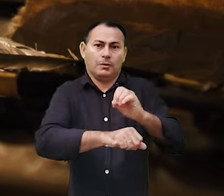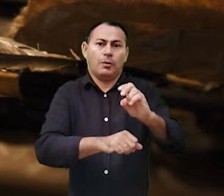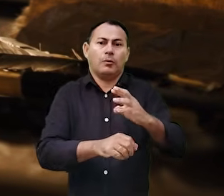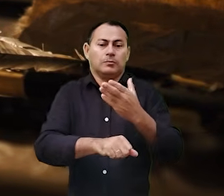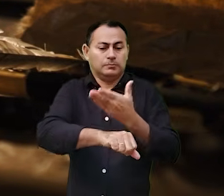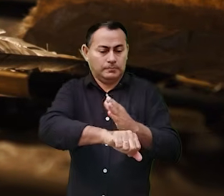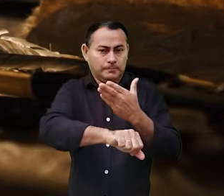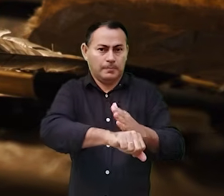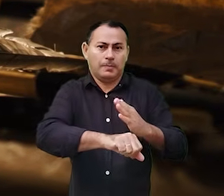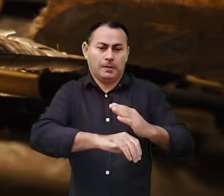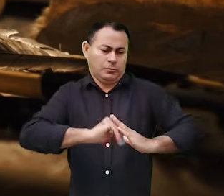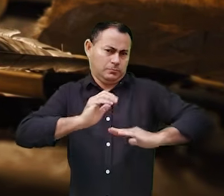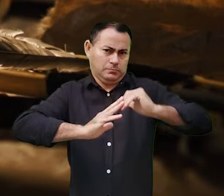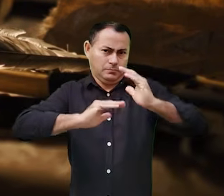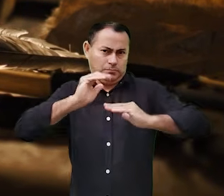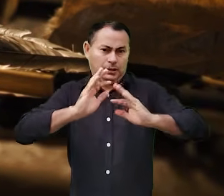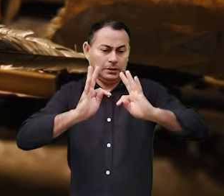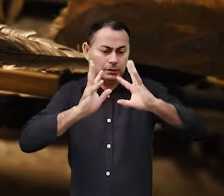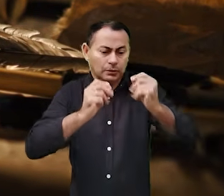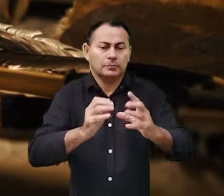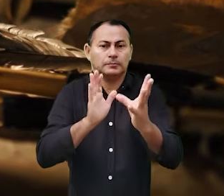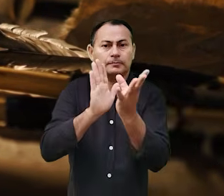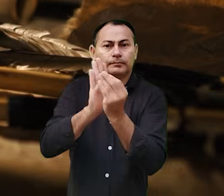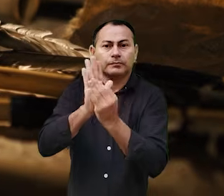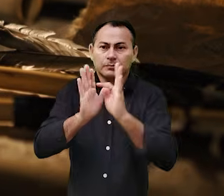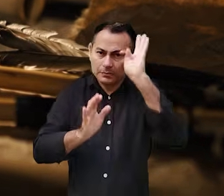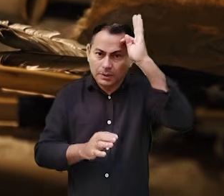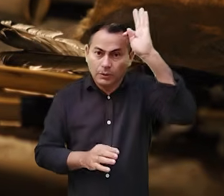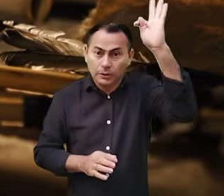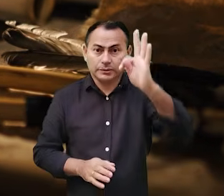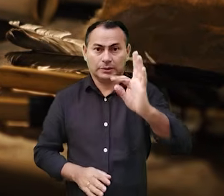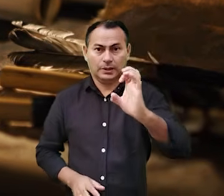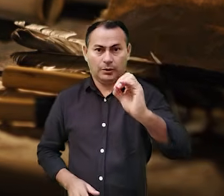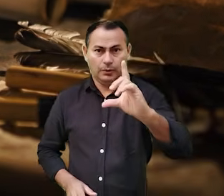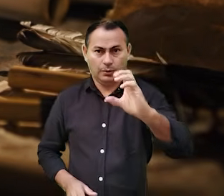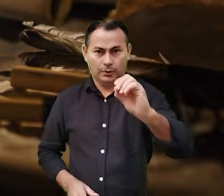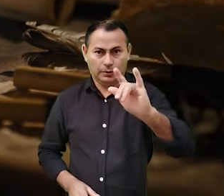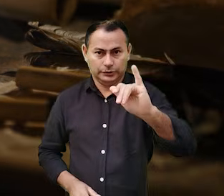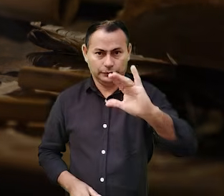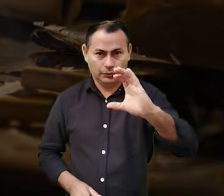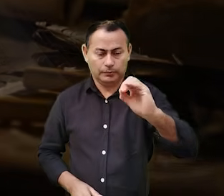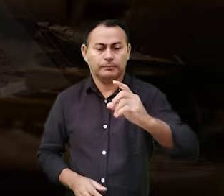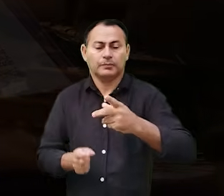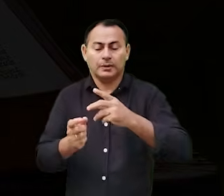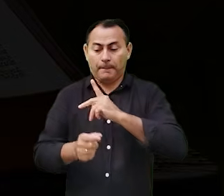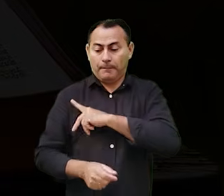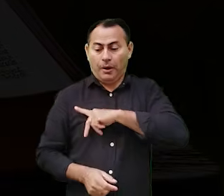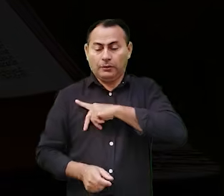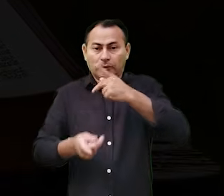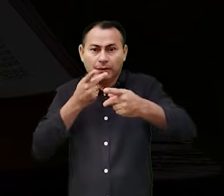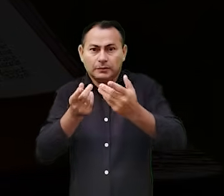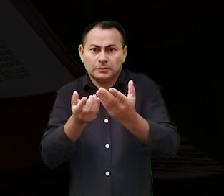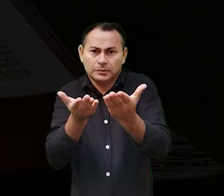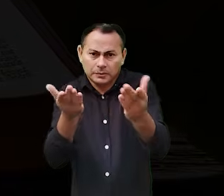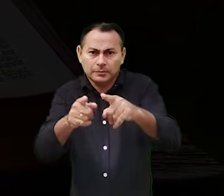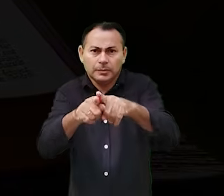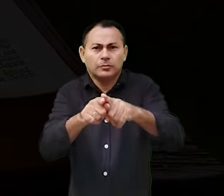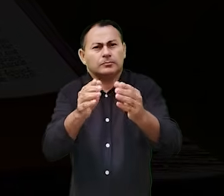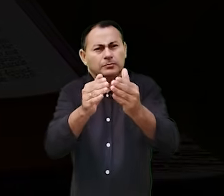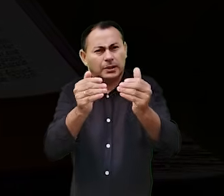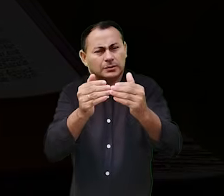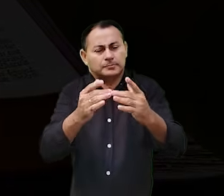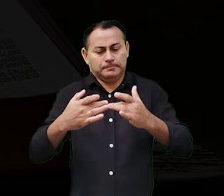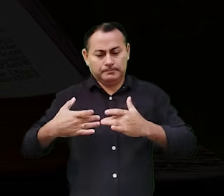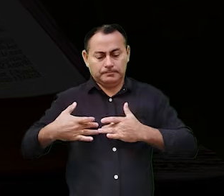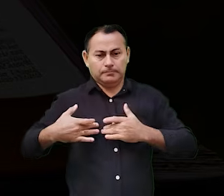prática ou de aplicação de todo aquele conteúdo teológico. Ele diz: portanto, irmãos,